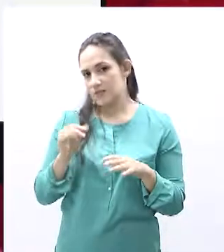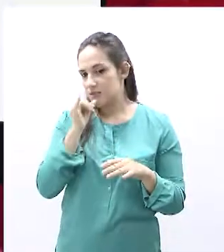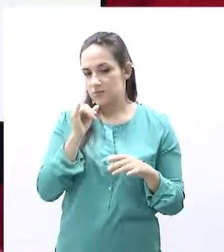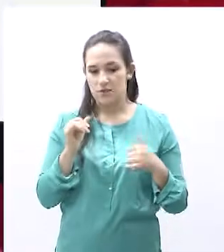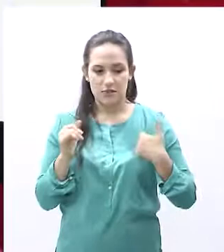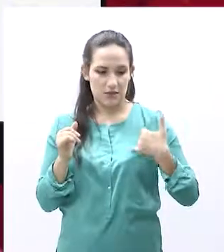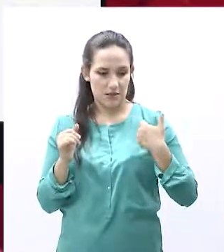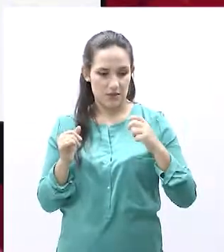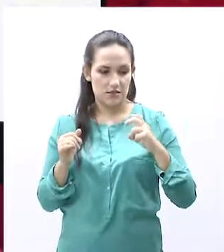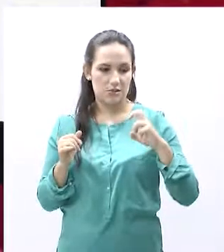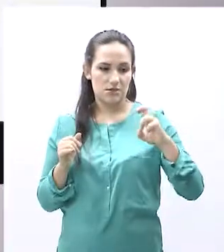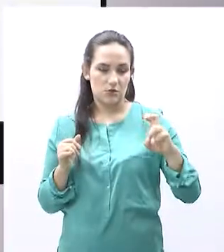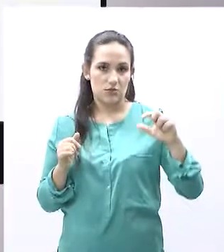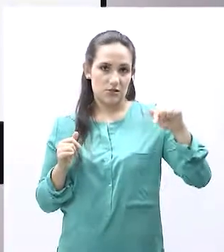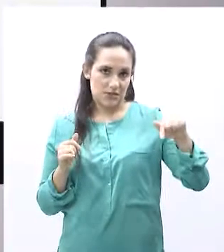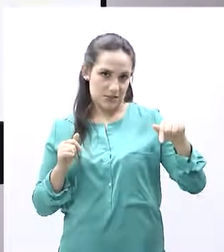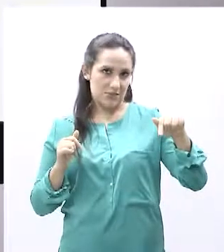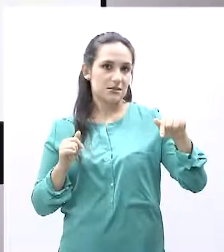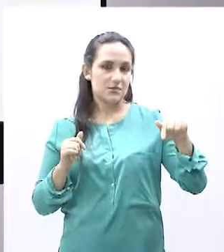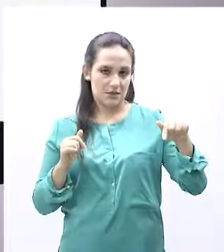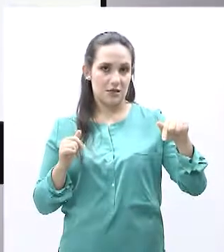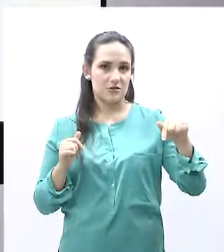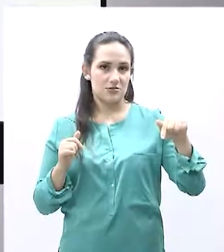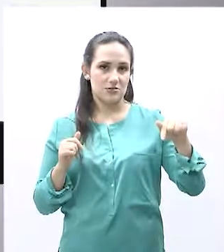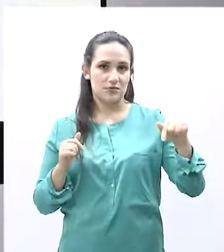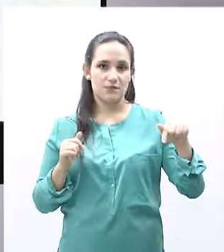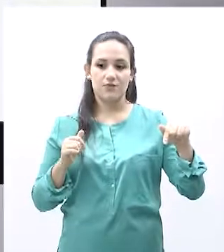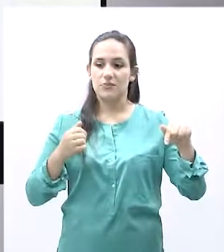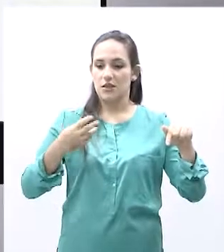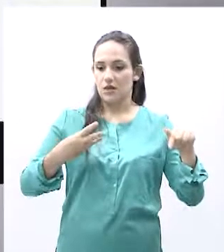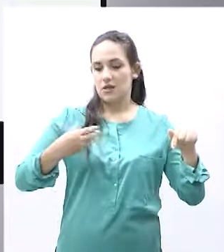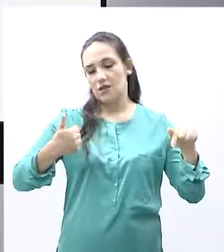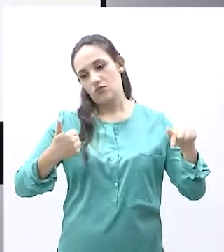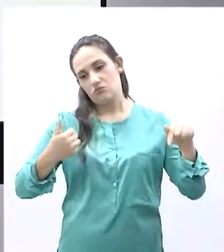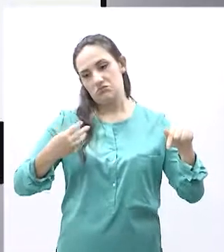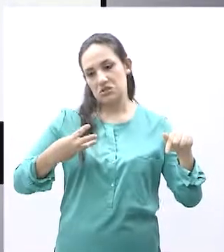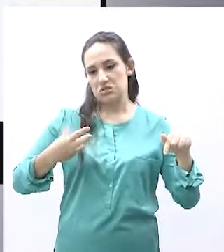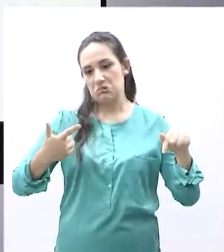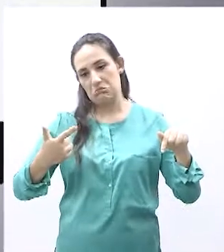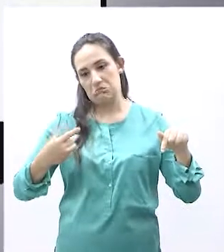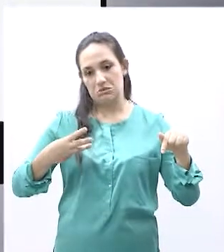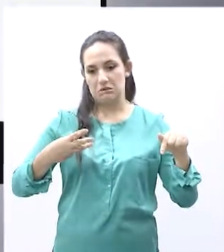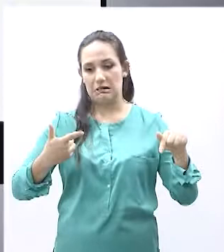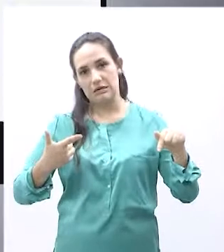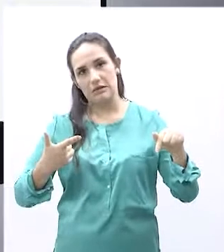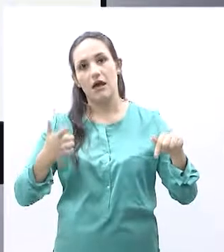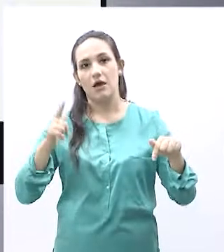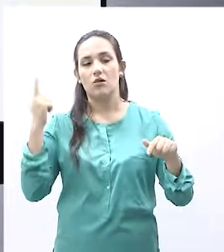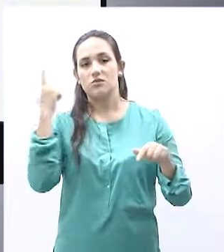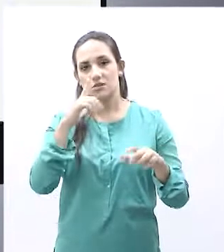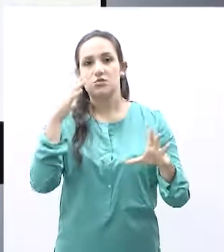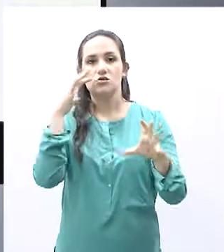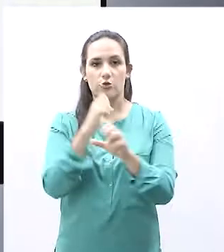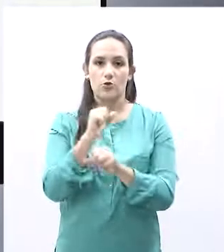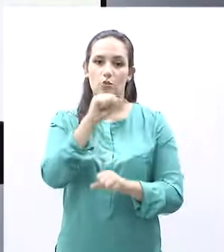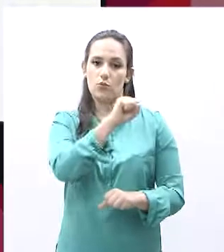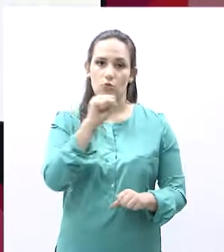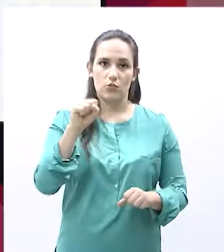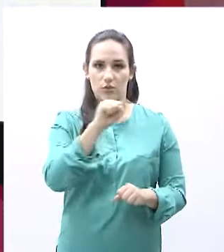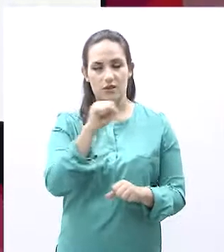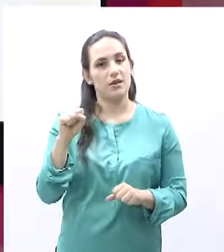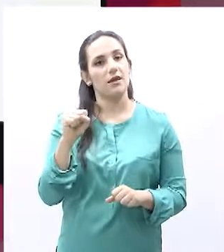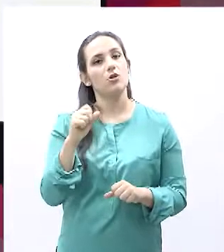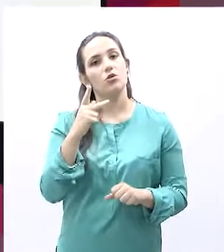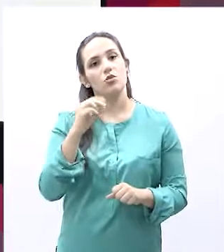que tem 57 anos pode ter 31 anos de contribuição, 32, 33, enfim, para somar o